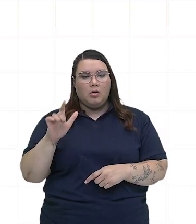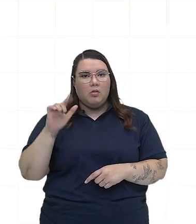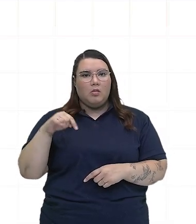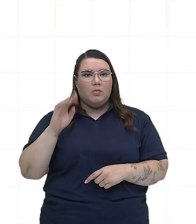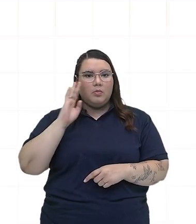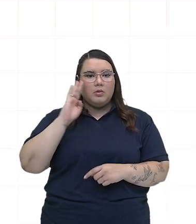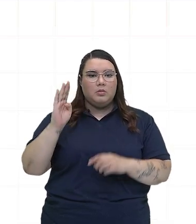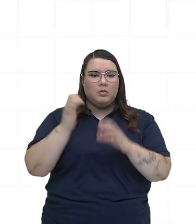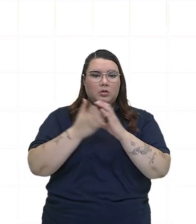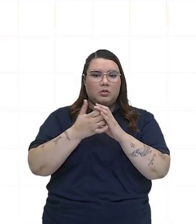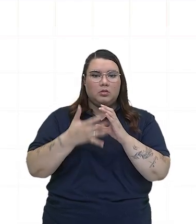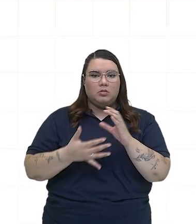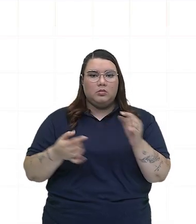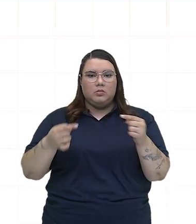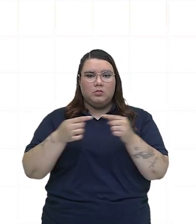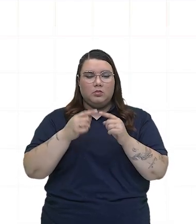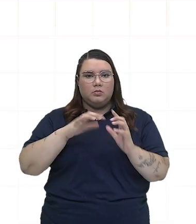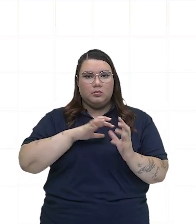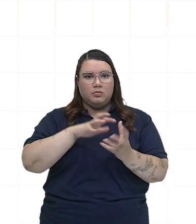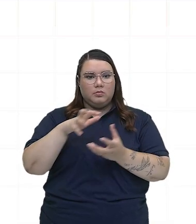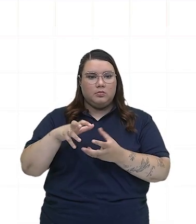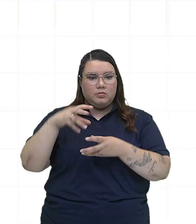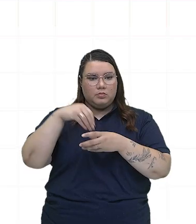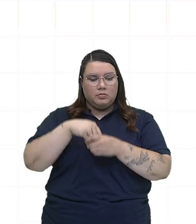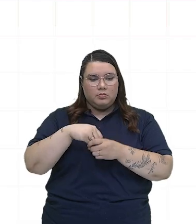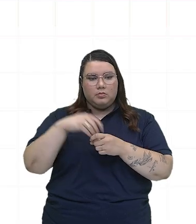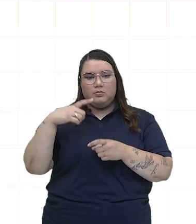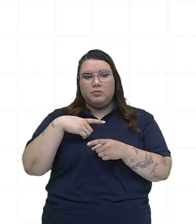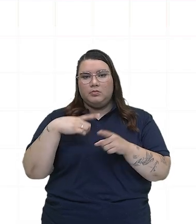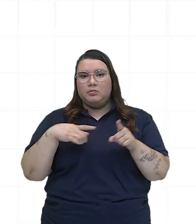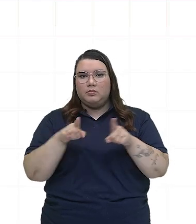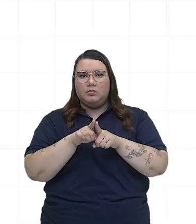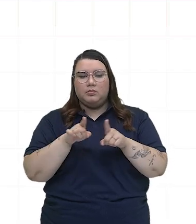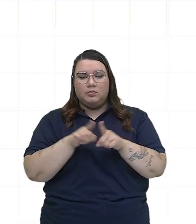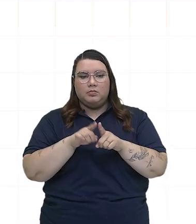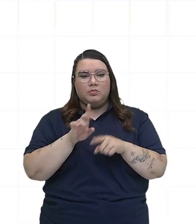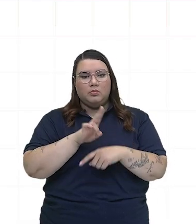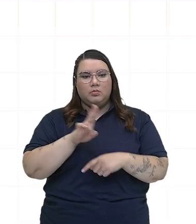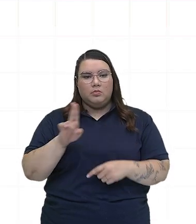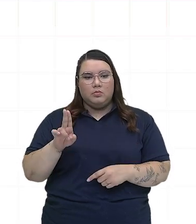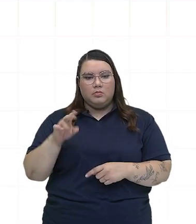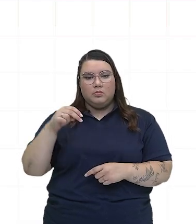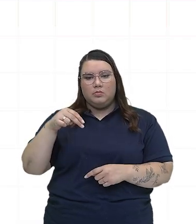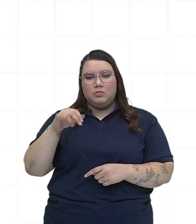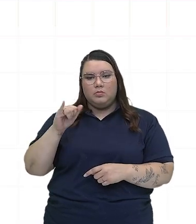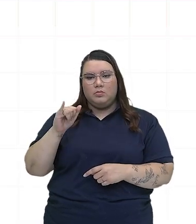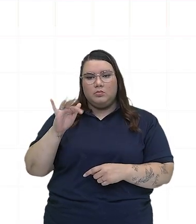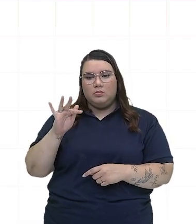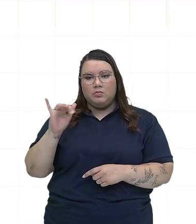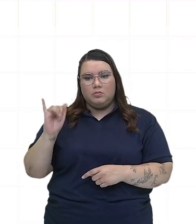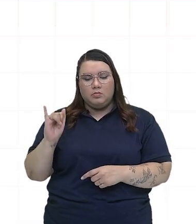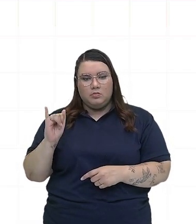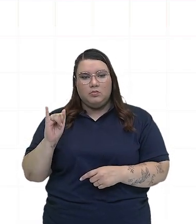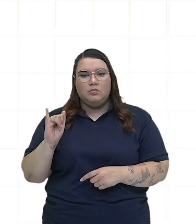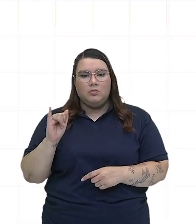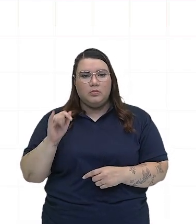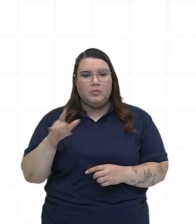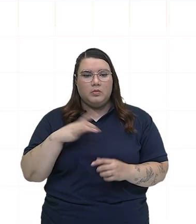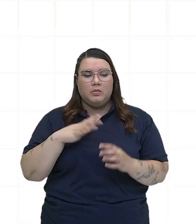aí no interior da Terra. O núcleo ele também é chamado de NIF devido a